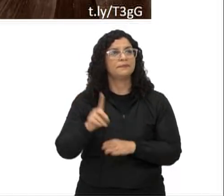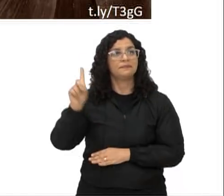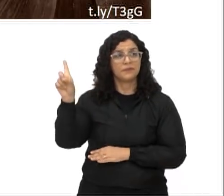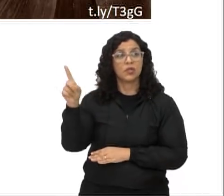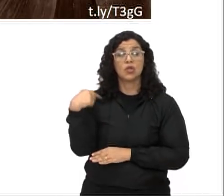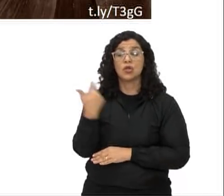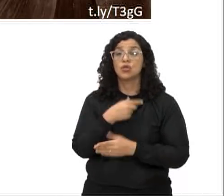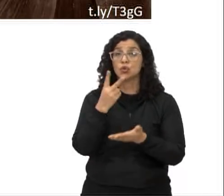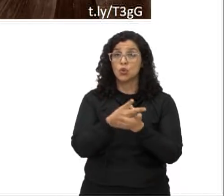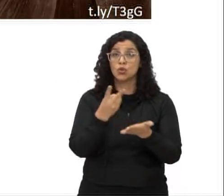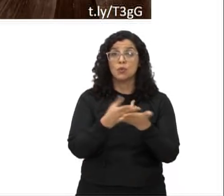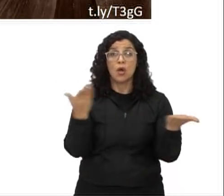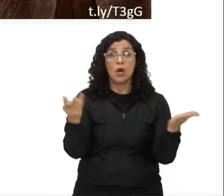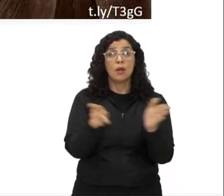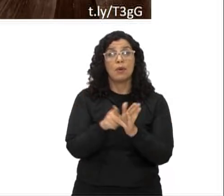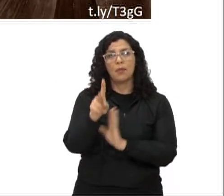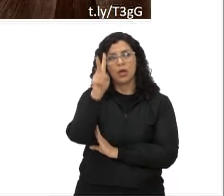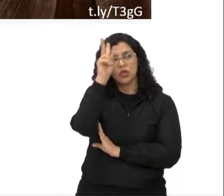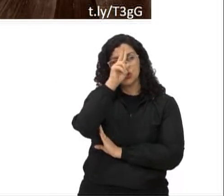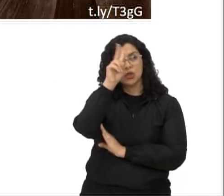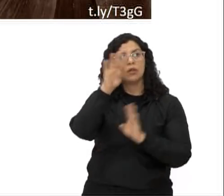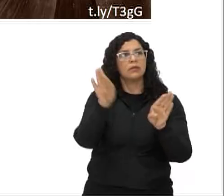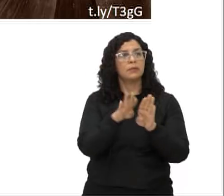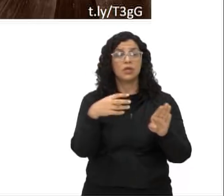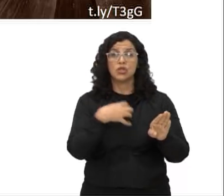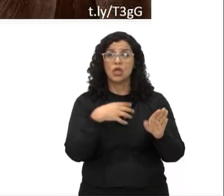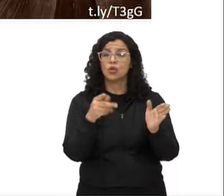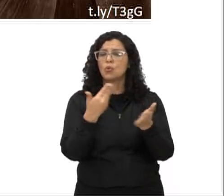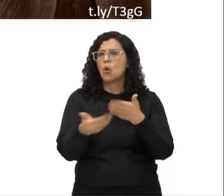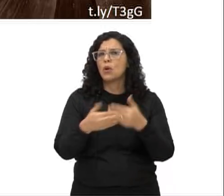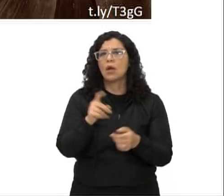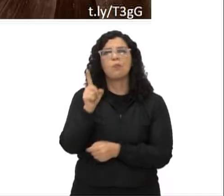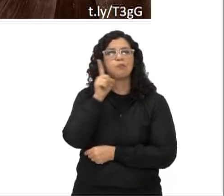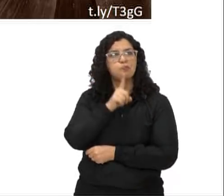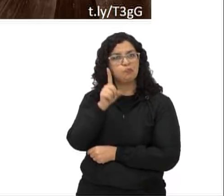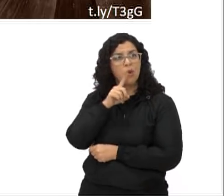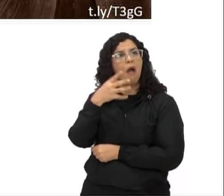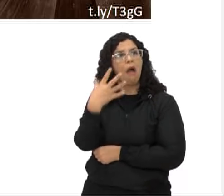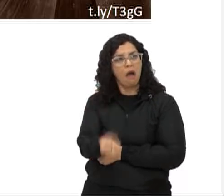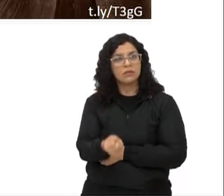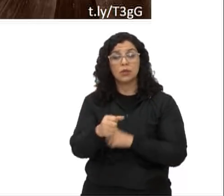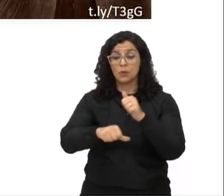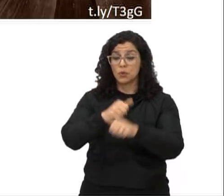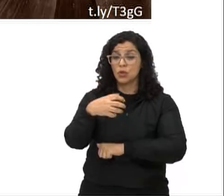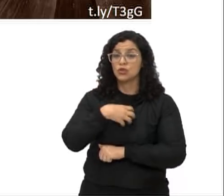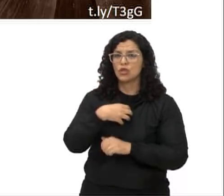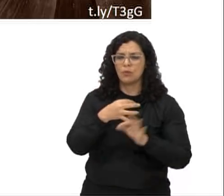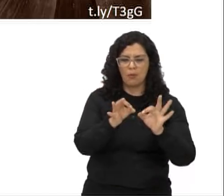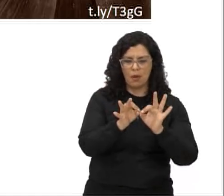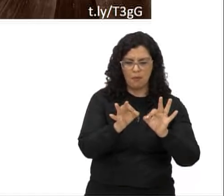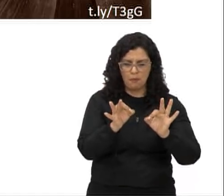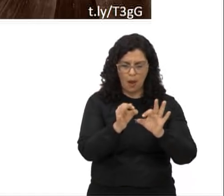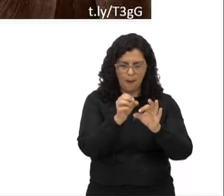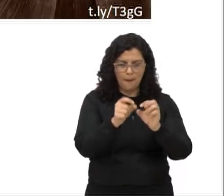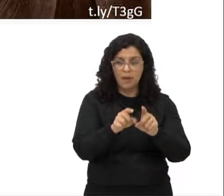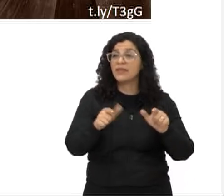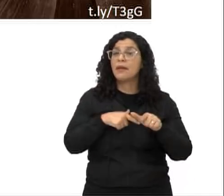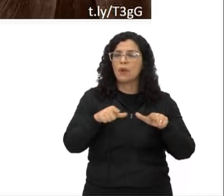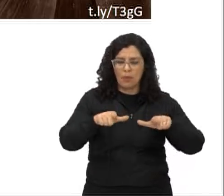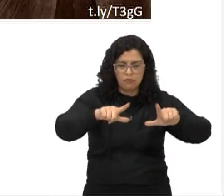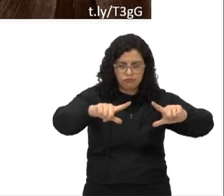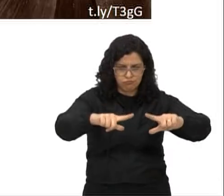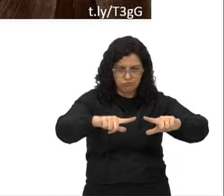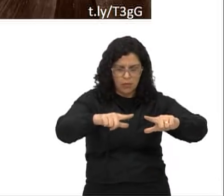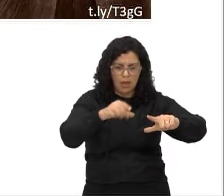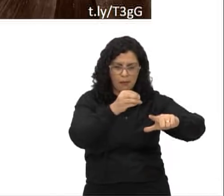Então, continuando lá, na parte histórica, né, de qualquer modo, os americanos adotaram o jogo, modificando a colocação dos pinos para a forma triangular